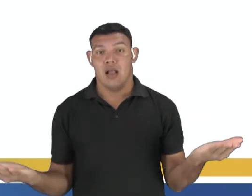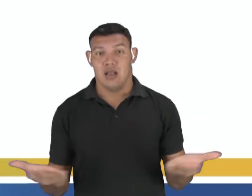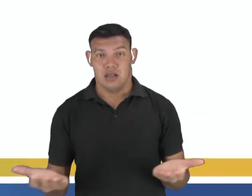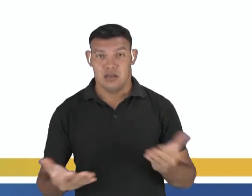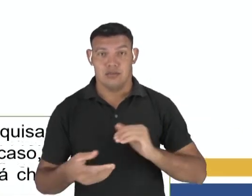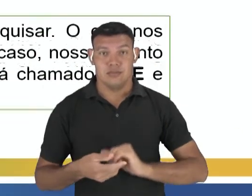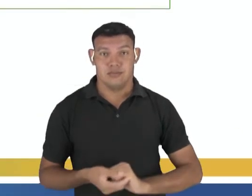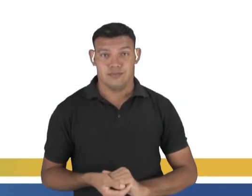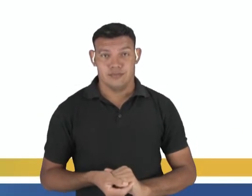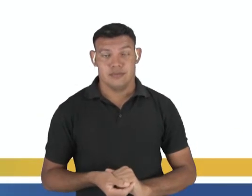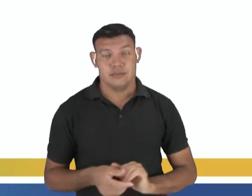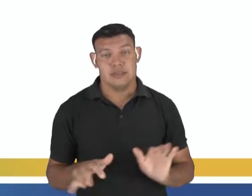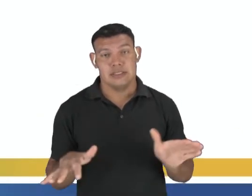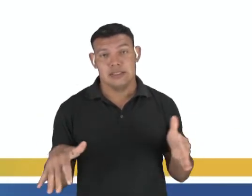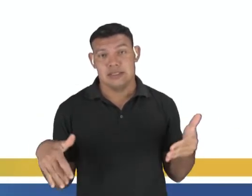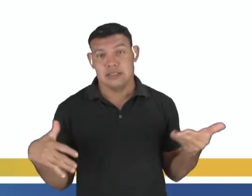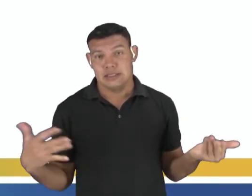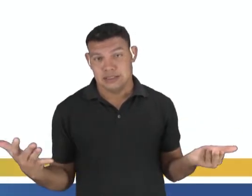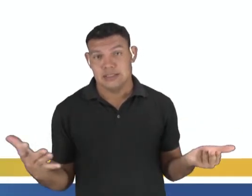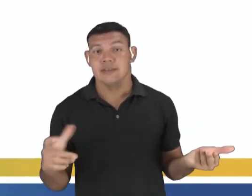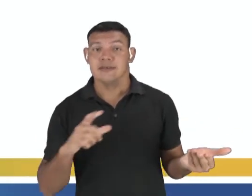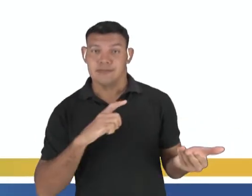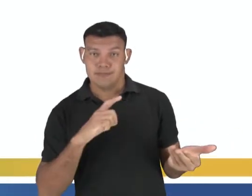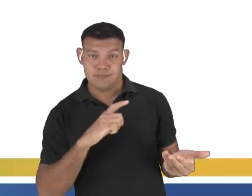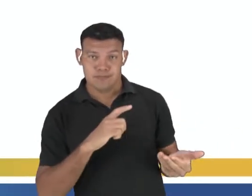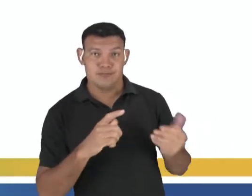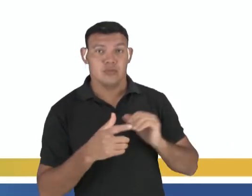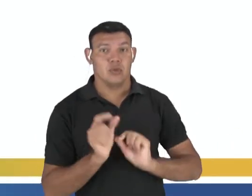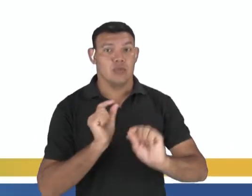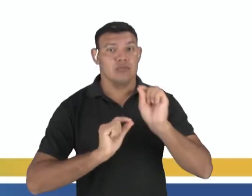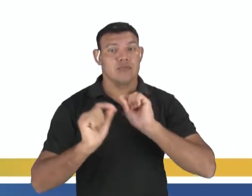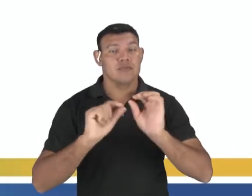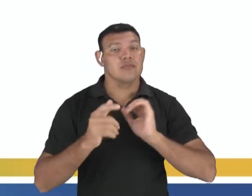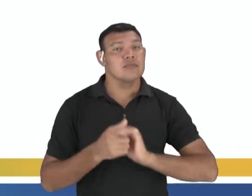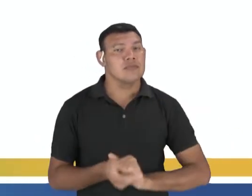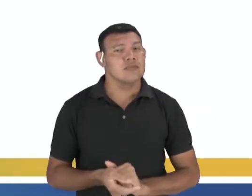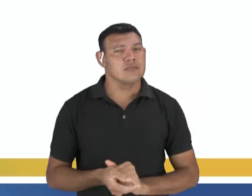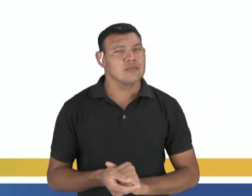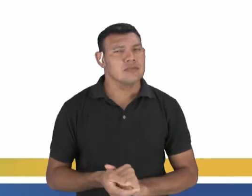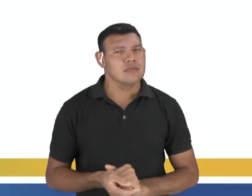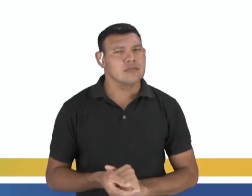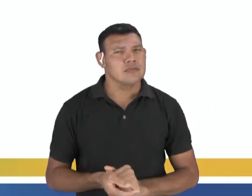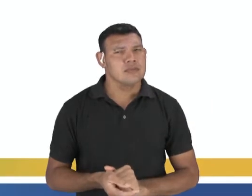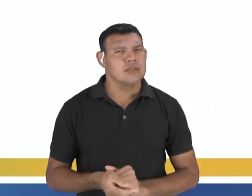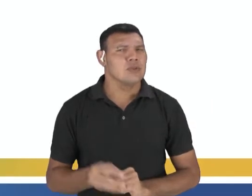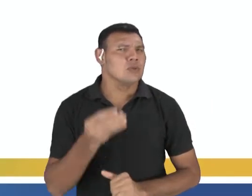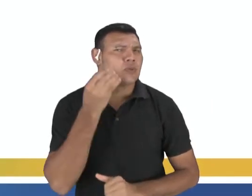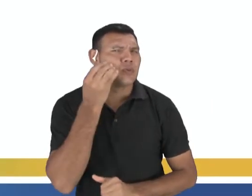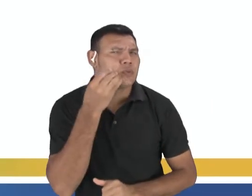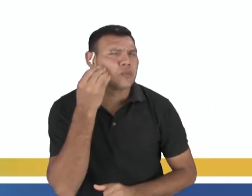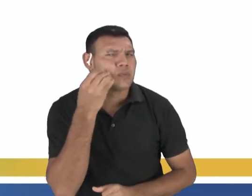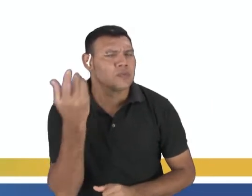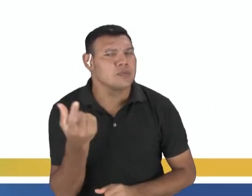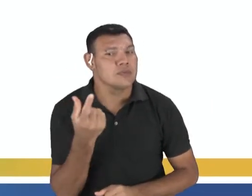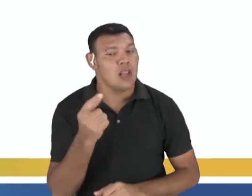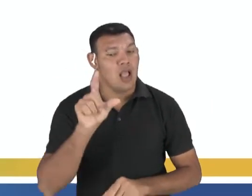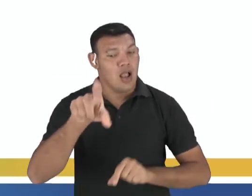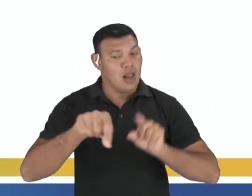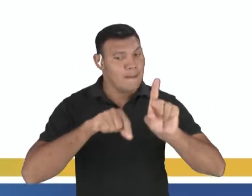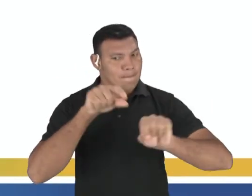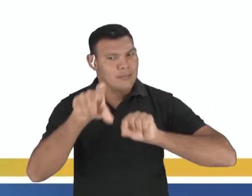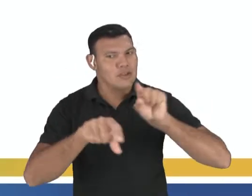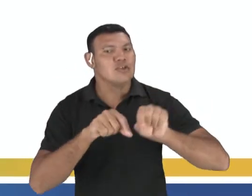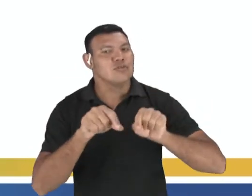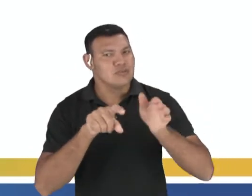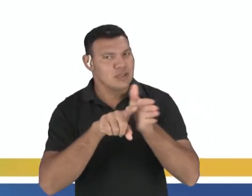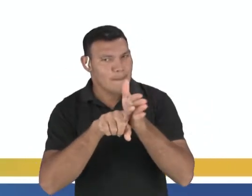Agora, além disso, a gente tem que definir o seguinte: o que é esse experimento aleatório? É a escolha do pesquisador,